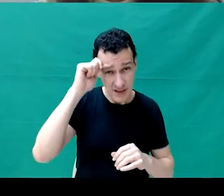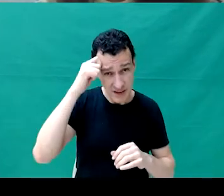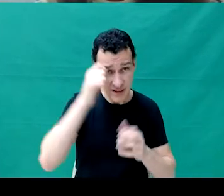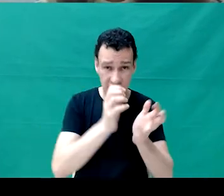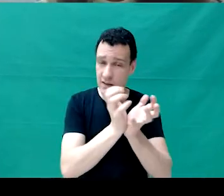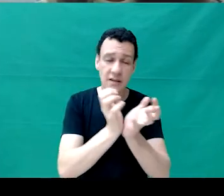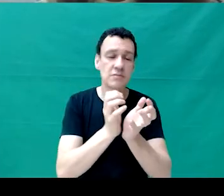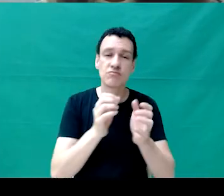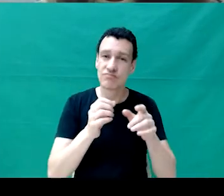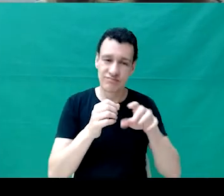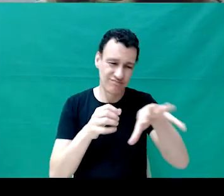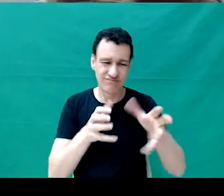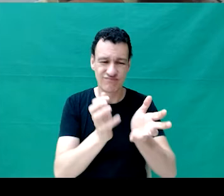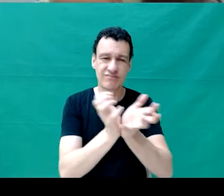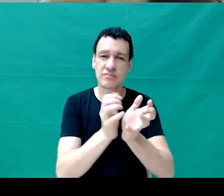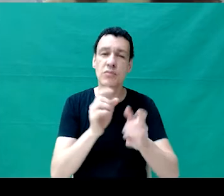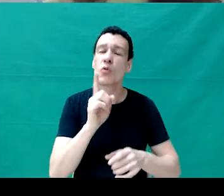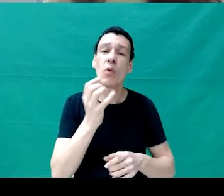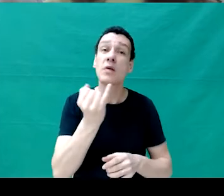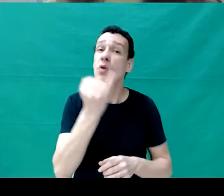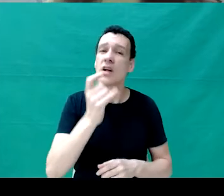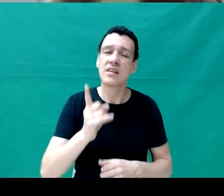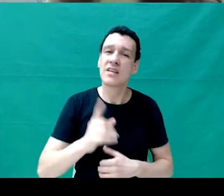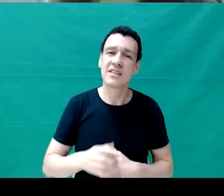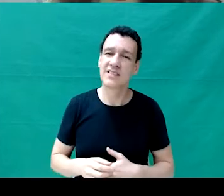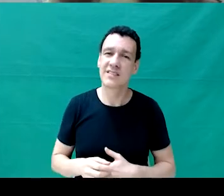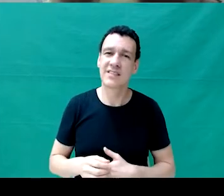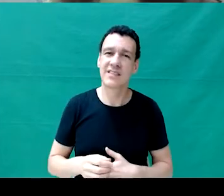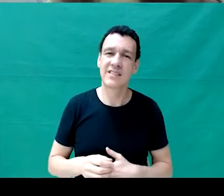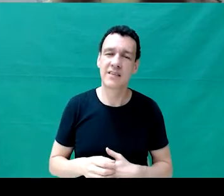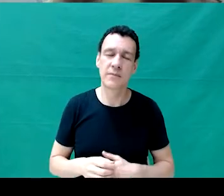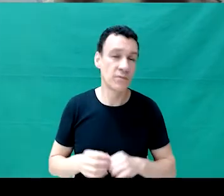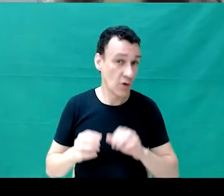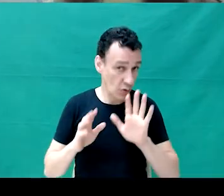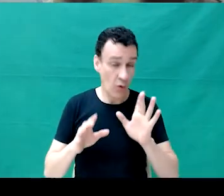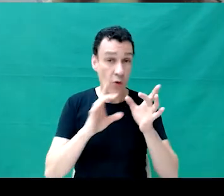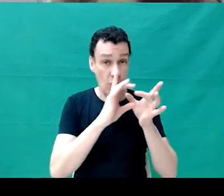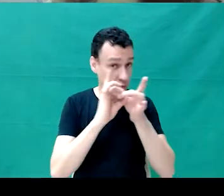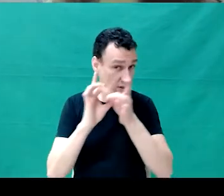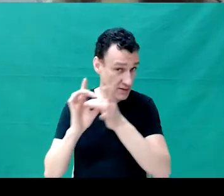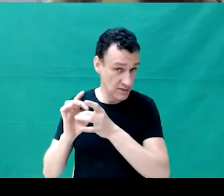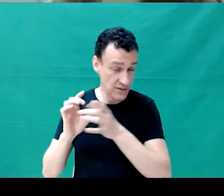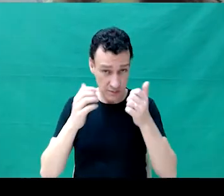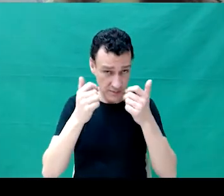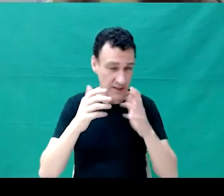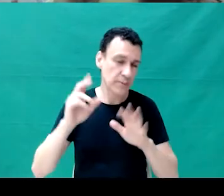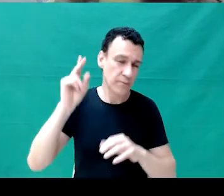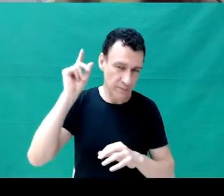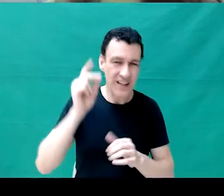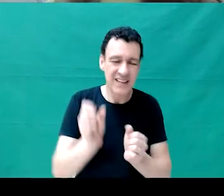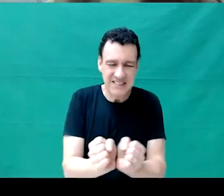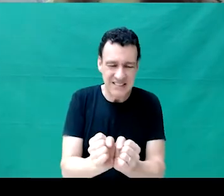branca, entendeu? Porque, para vocês entenderem um contexto, no contexto de escravidão, as